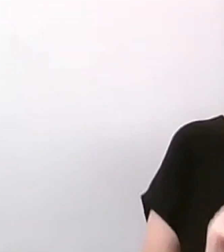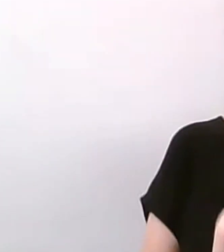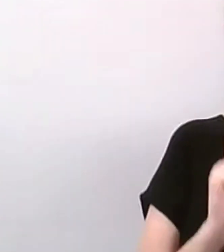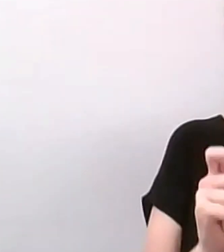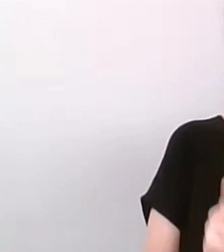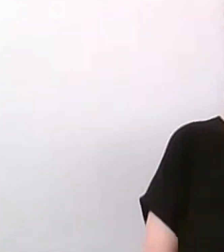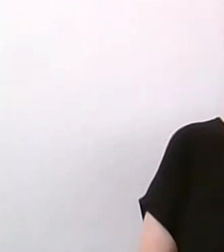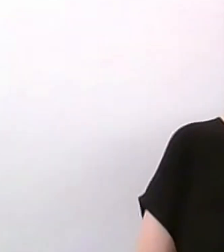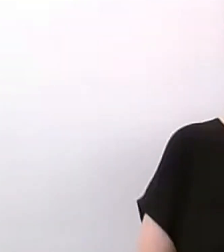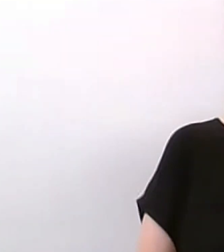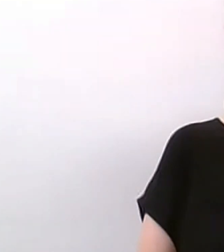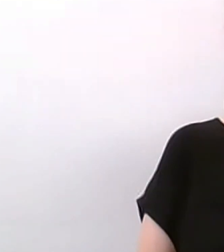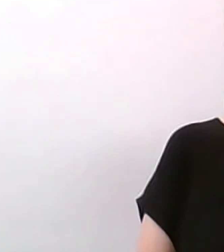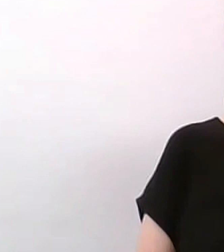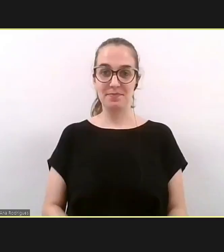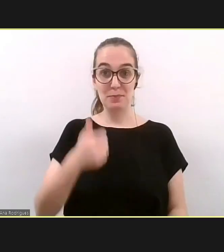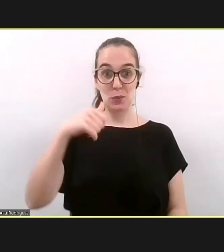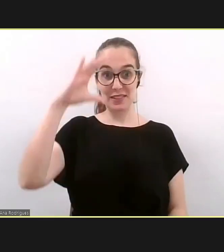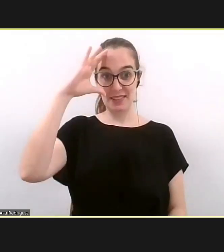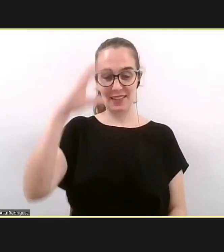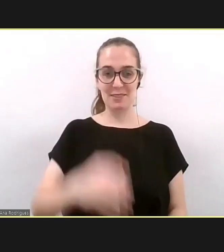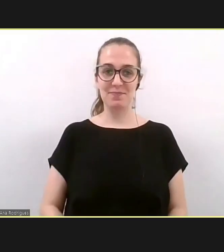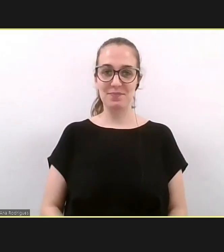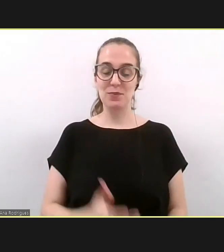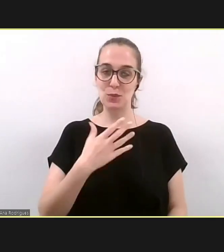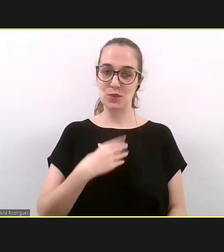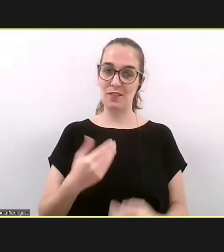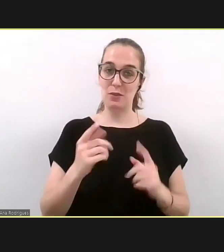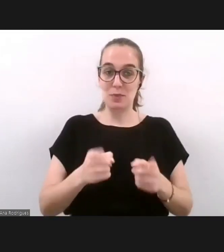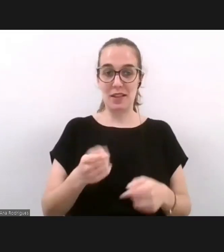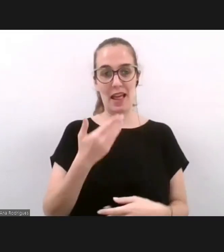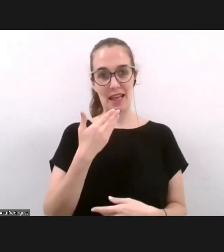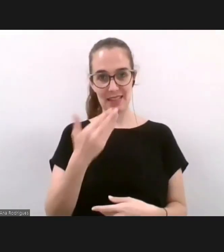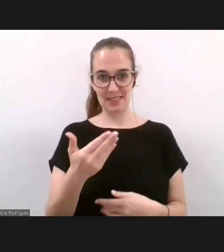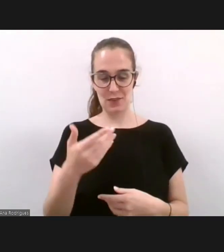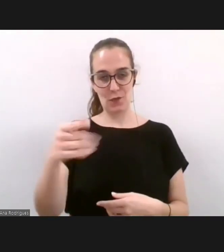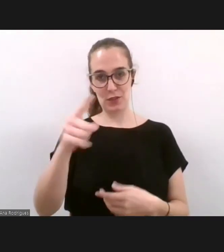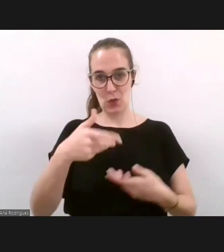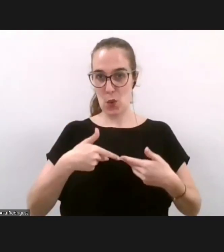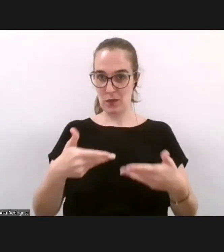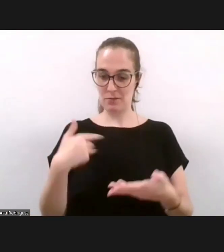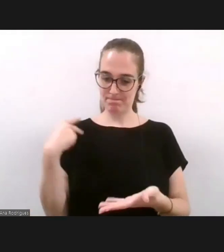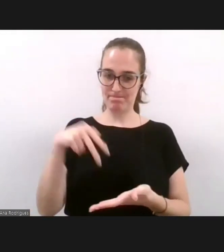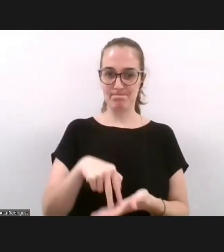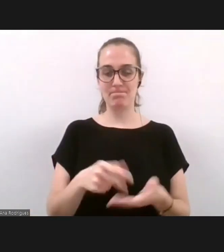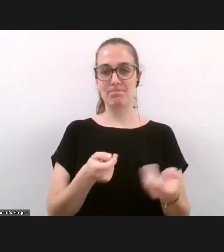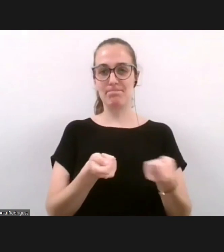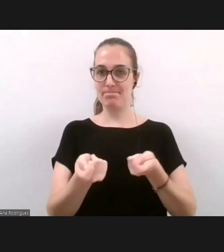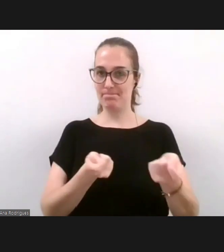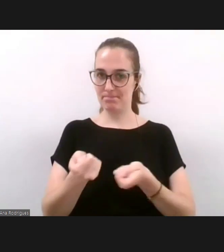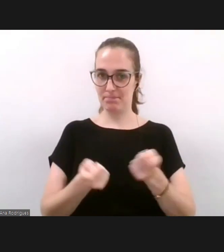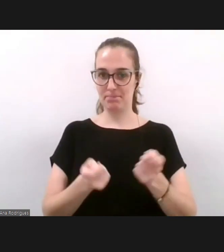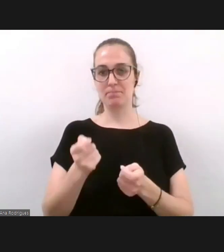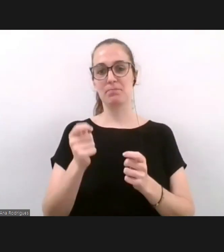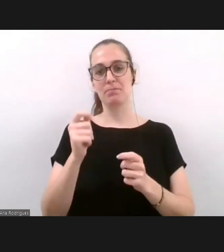sua. Boa tarde. Gostaria de começar por agradecer o convite que o INA me fez para moderar este